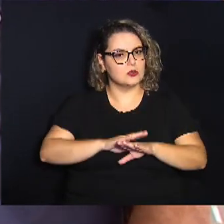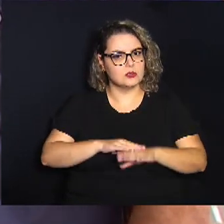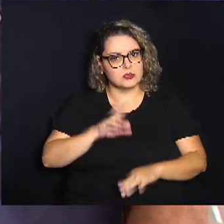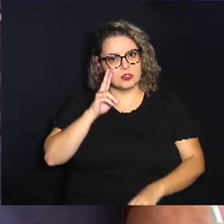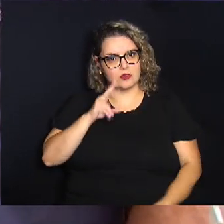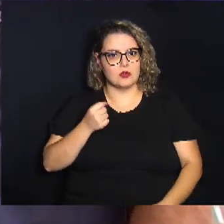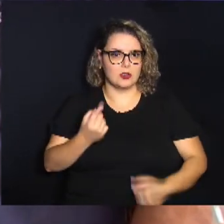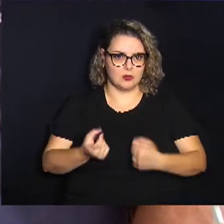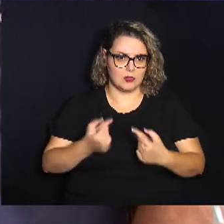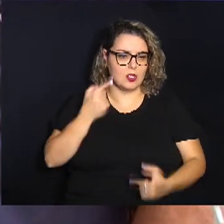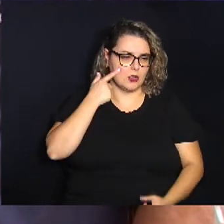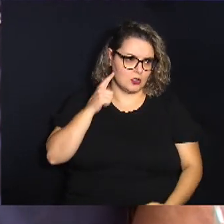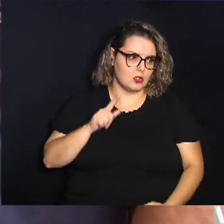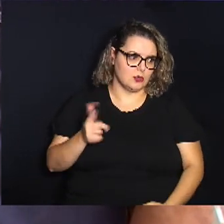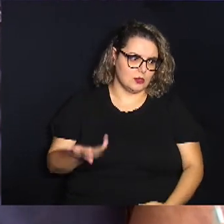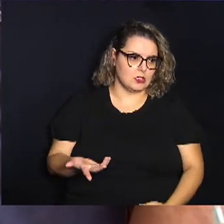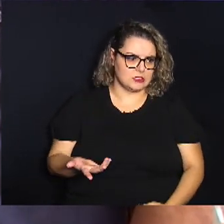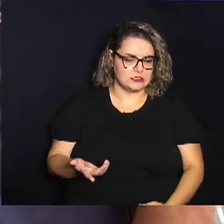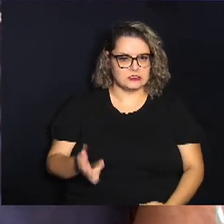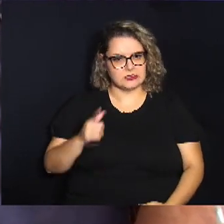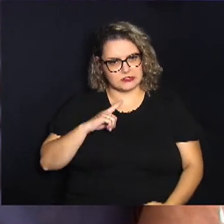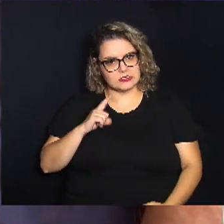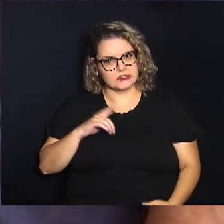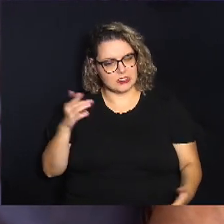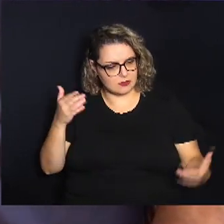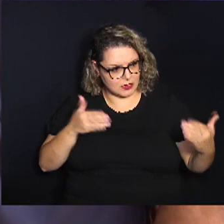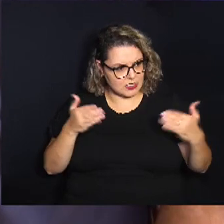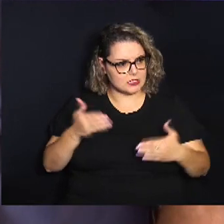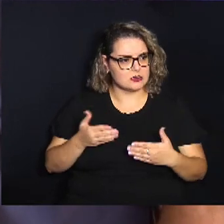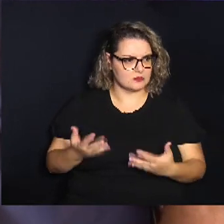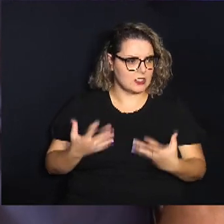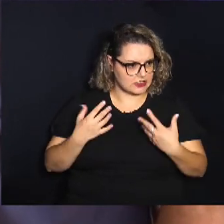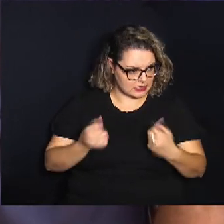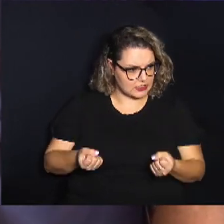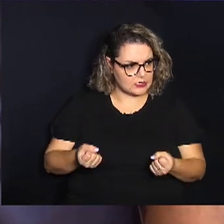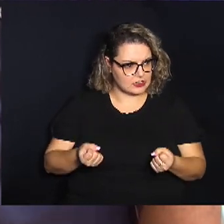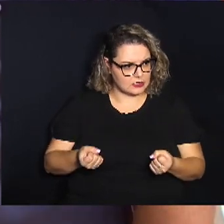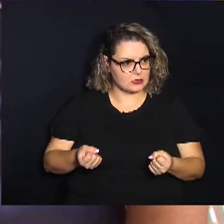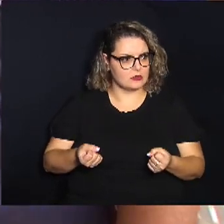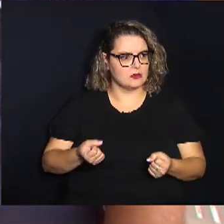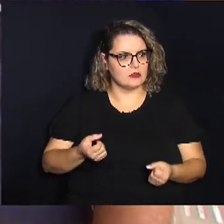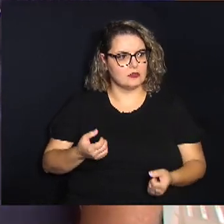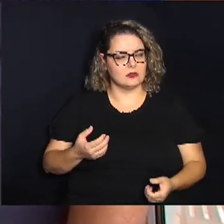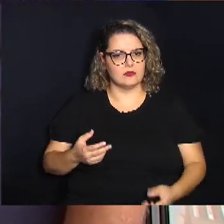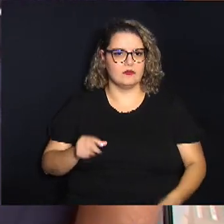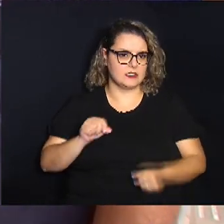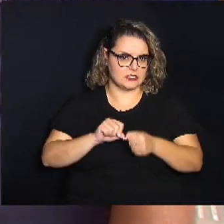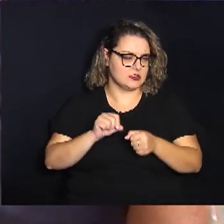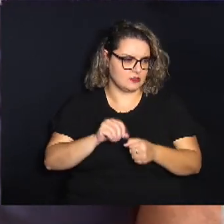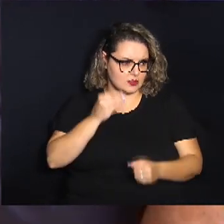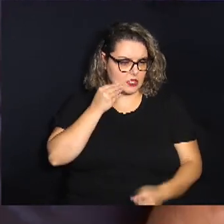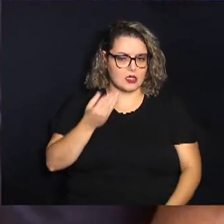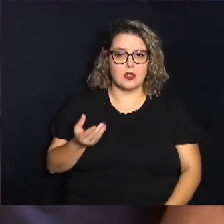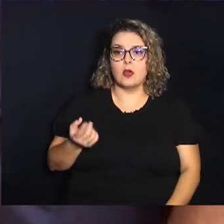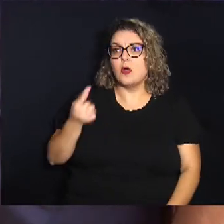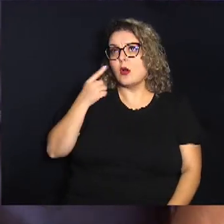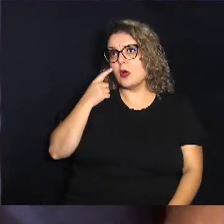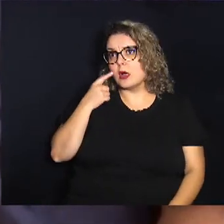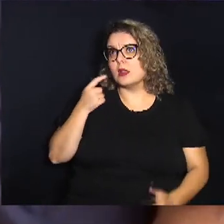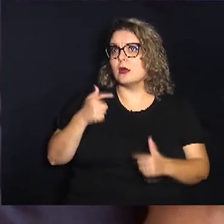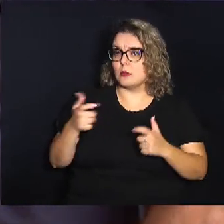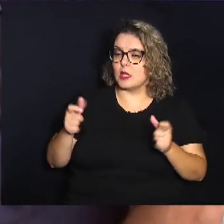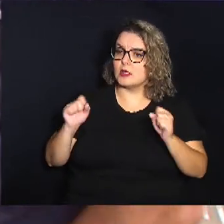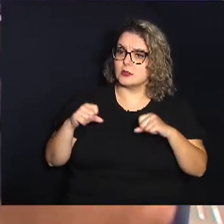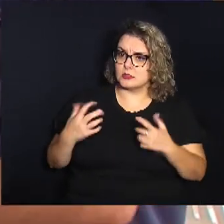alguns evidentemente mas tem tem participado topado participar olha a maioria sim